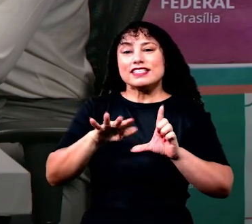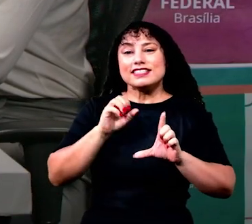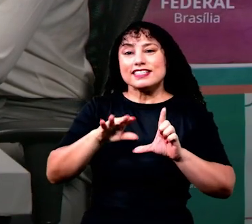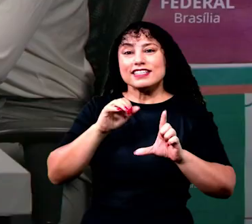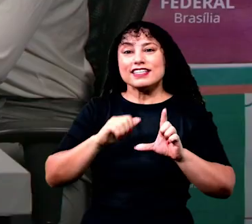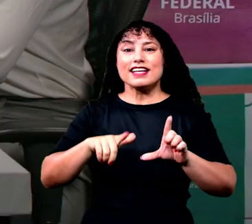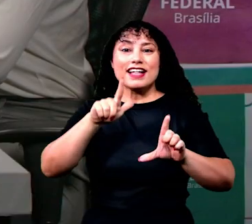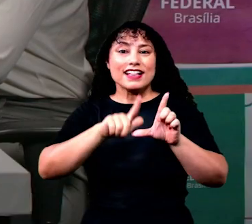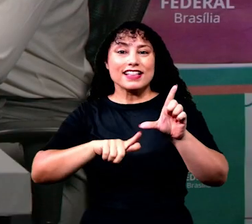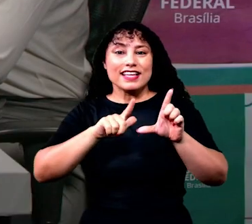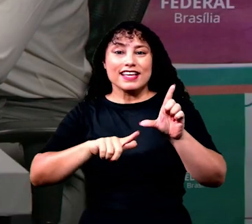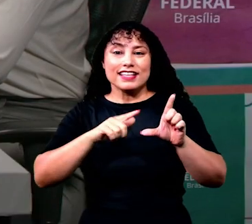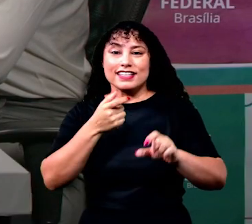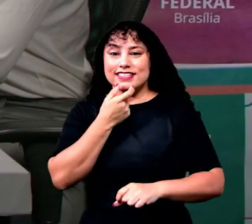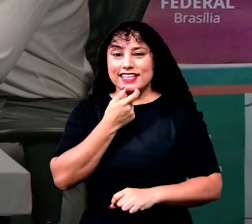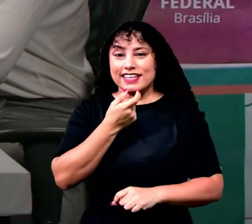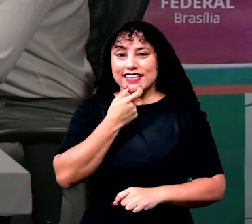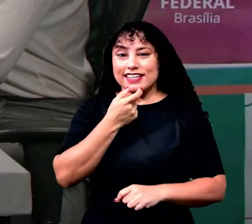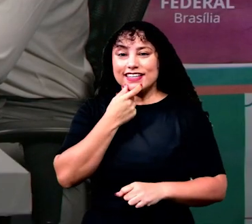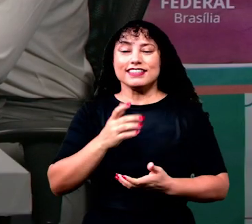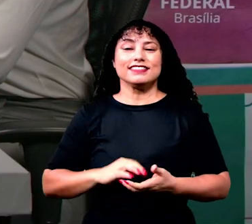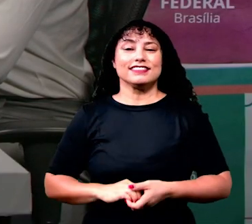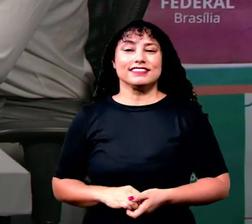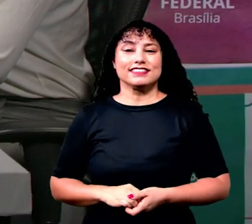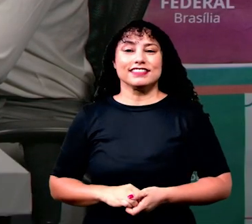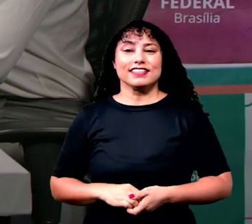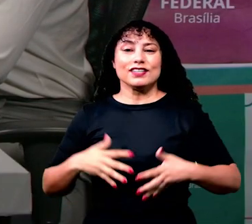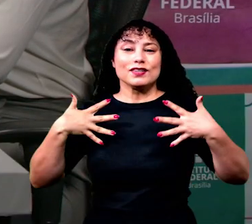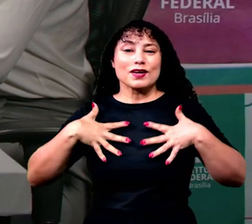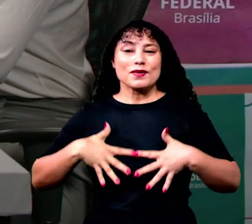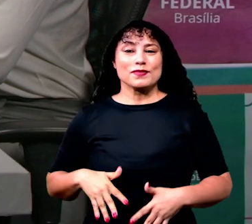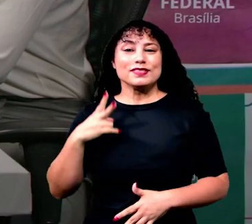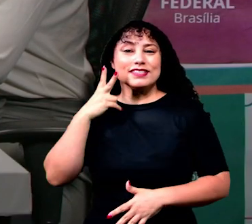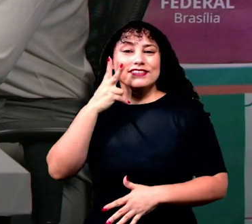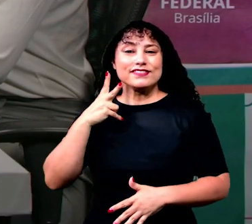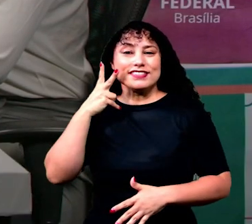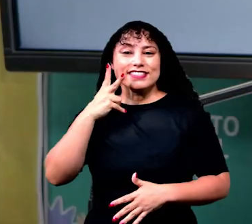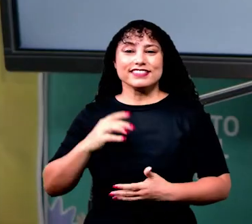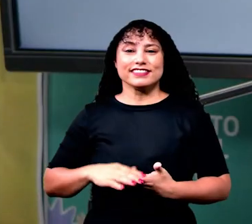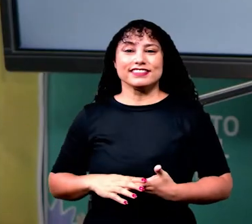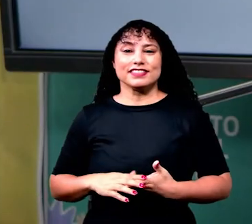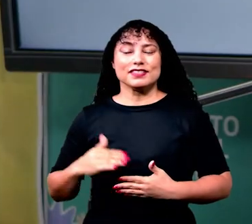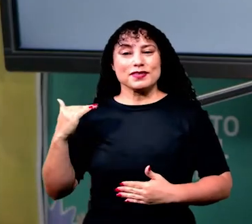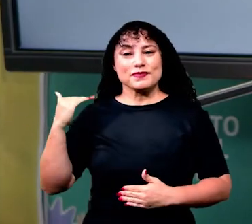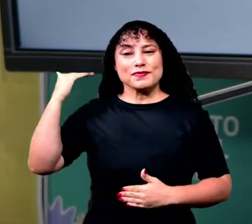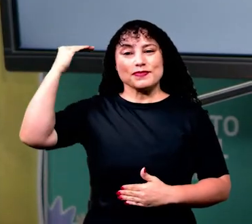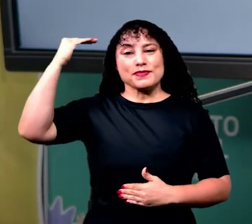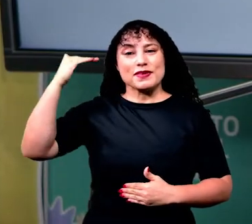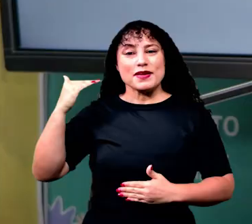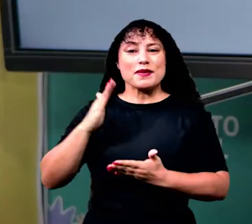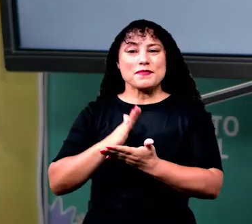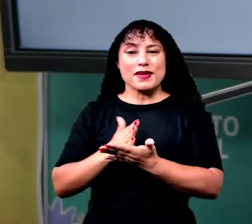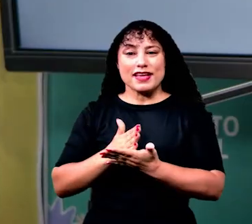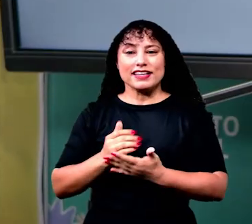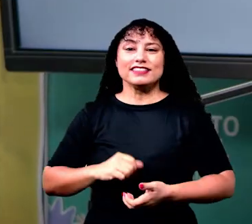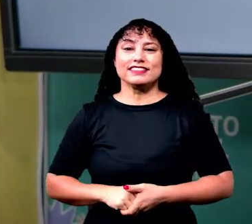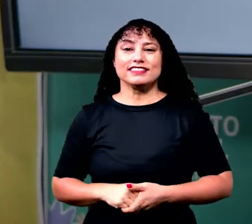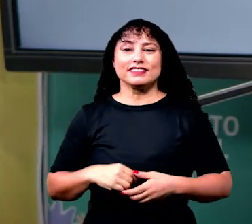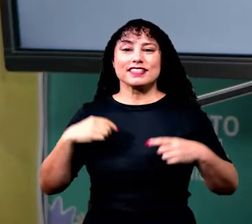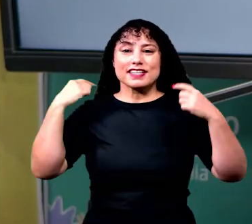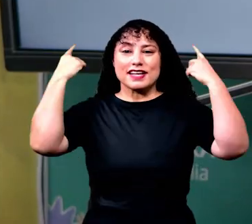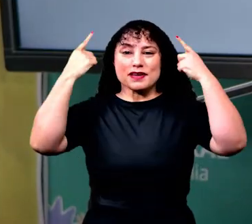Letras em Inglês. Eu tô com uma blusa vinho. Eu sou média também, estatura média. Meu